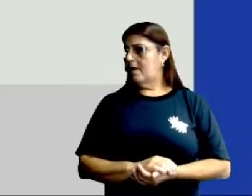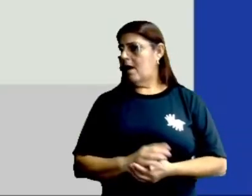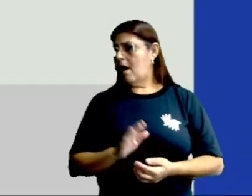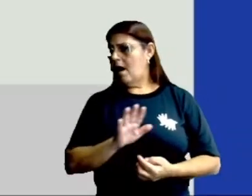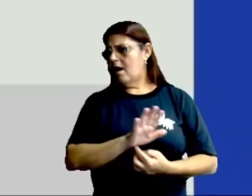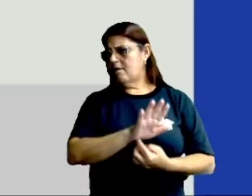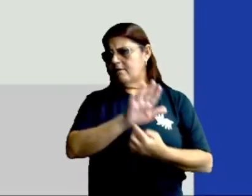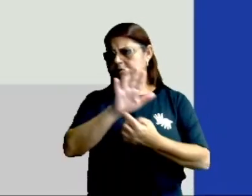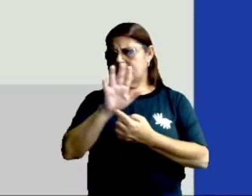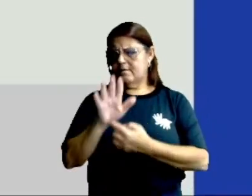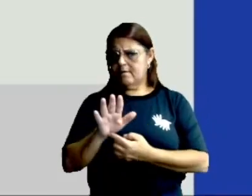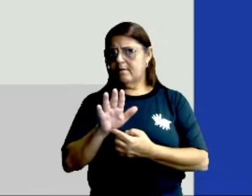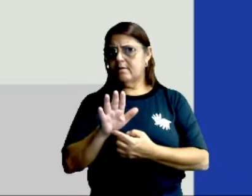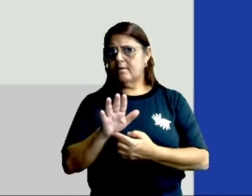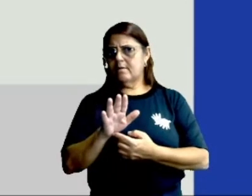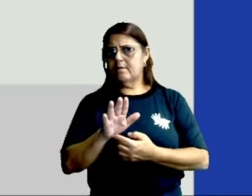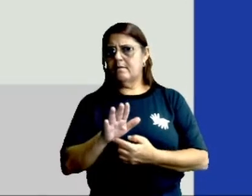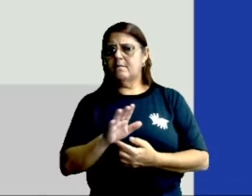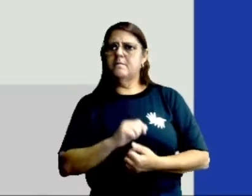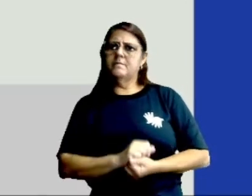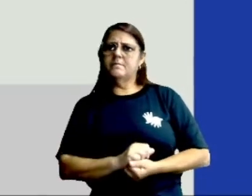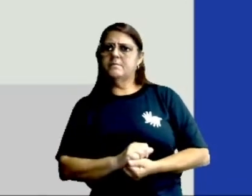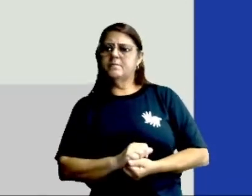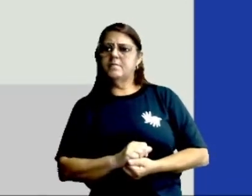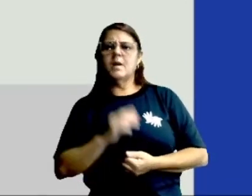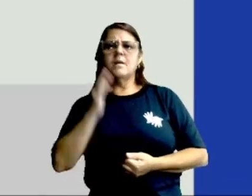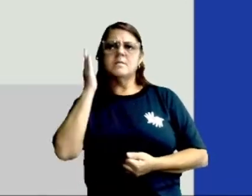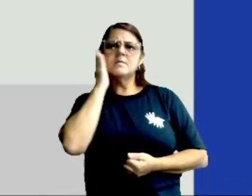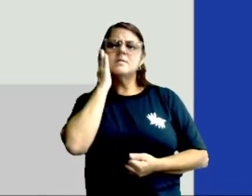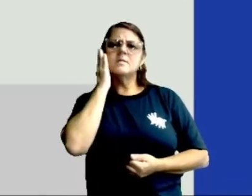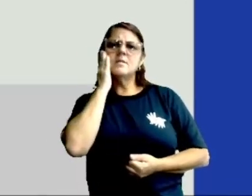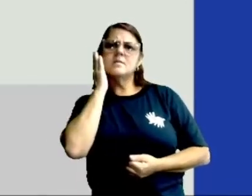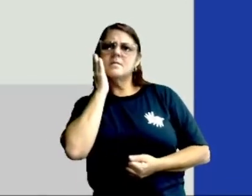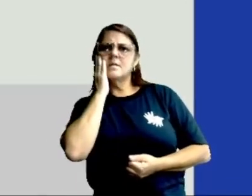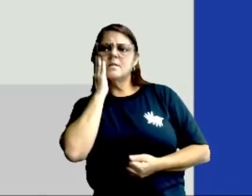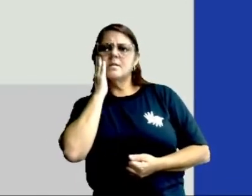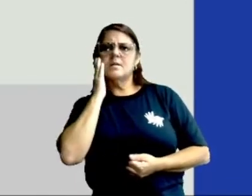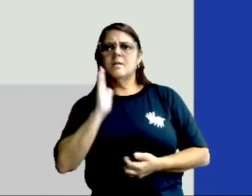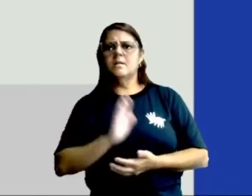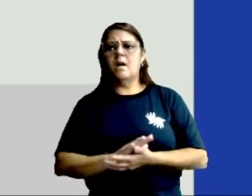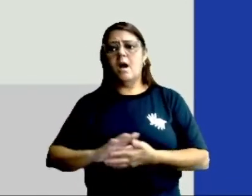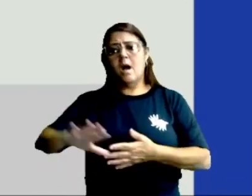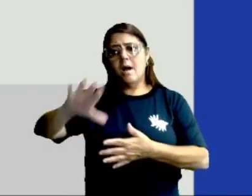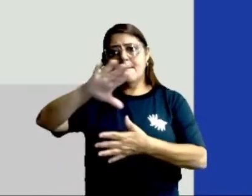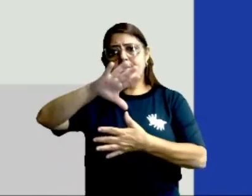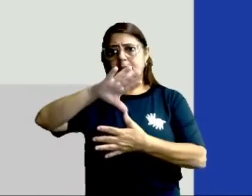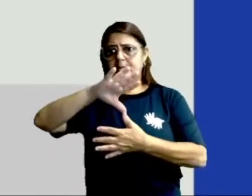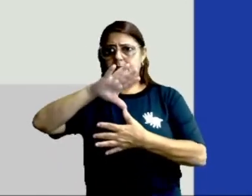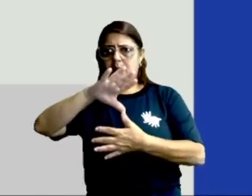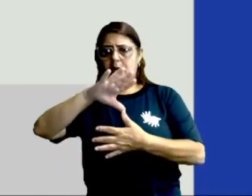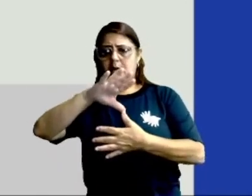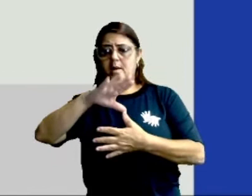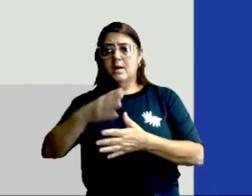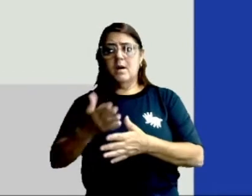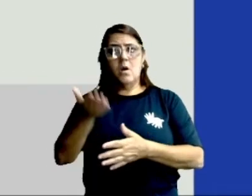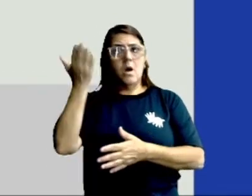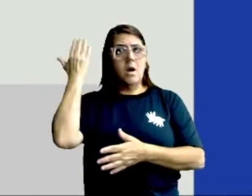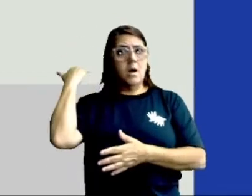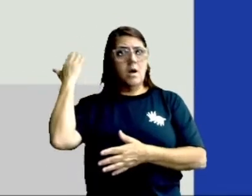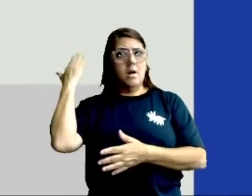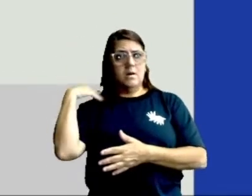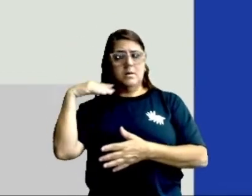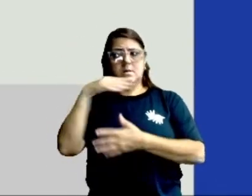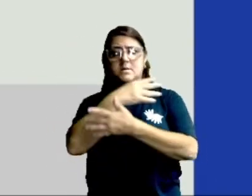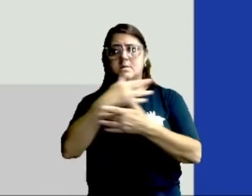Essa imagem aqui, eu trouxe para vocês entenderem que eu estou o tempo todo falando de Mesoamérica e Andes. Quando eu falo que